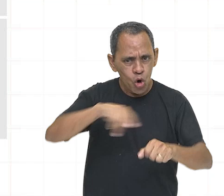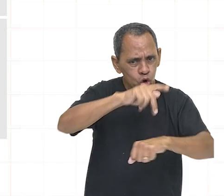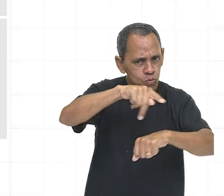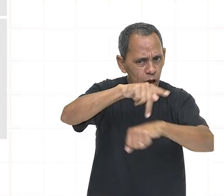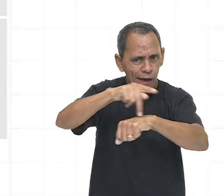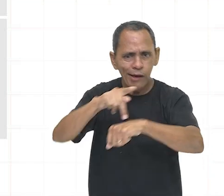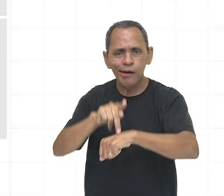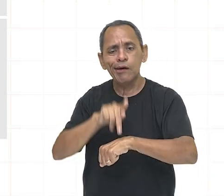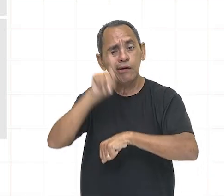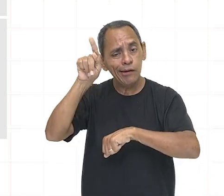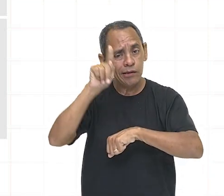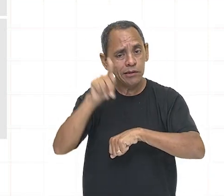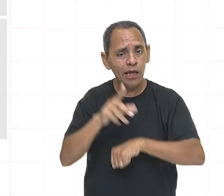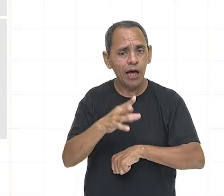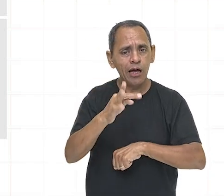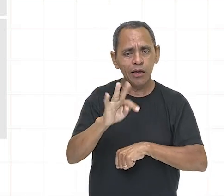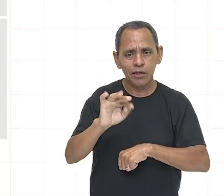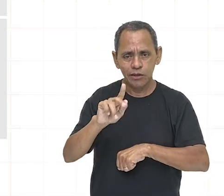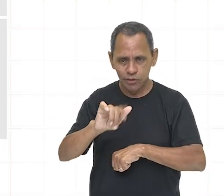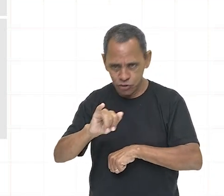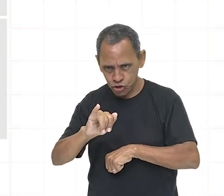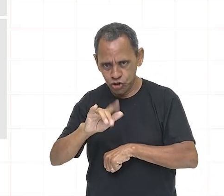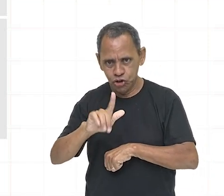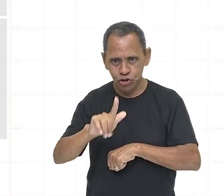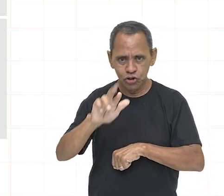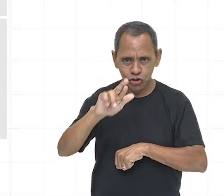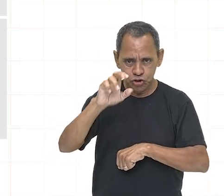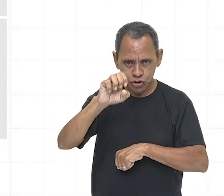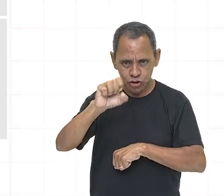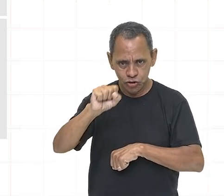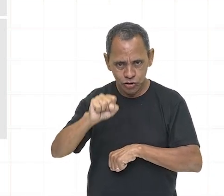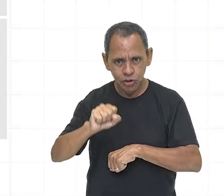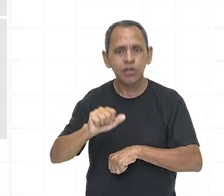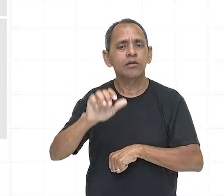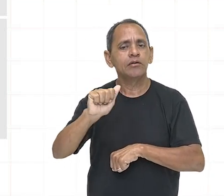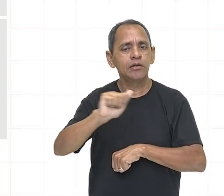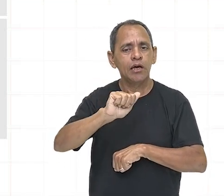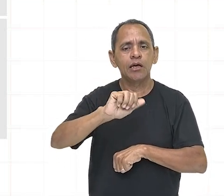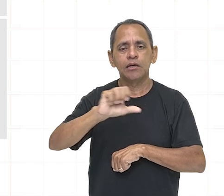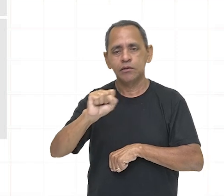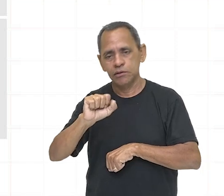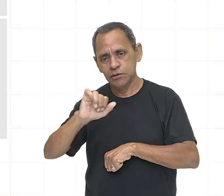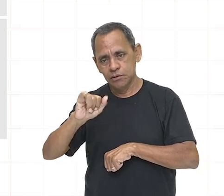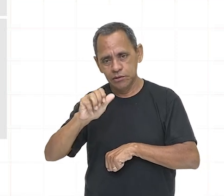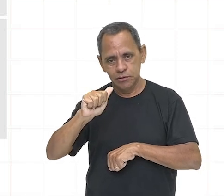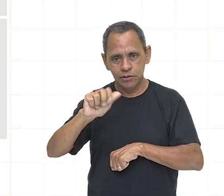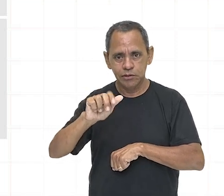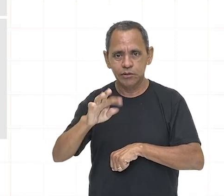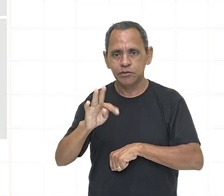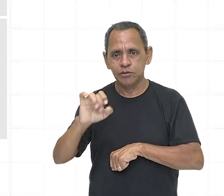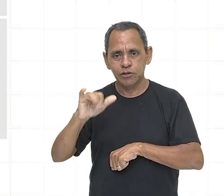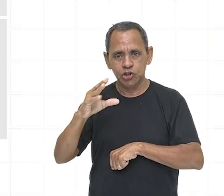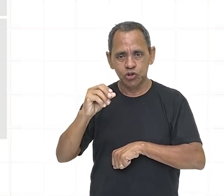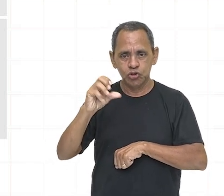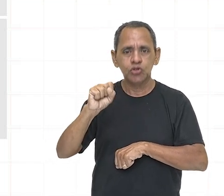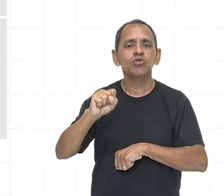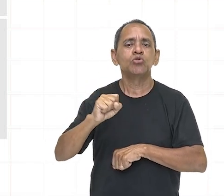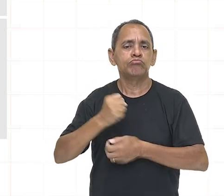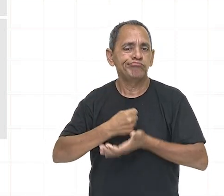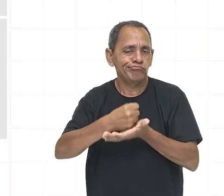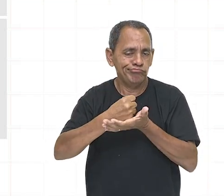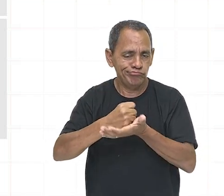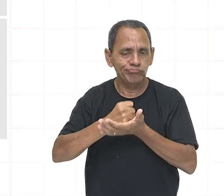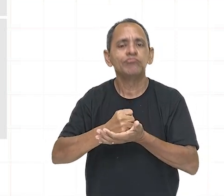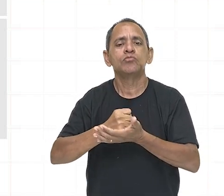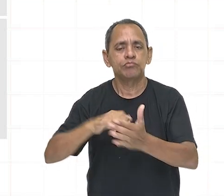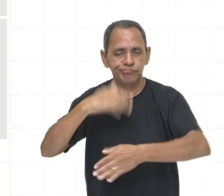estão realmente aí se superando na parte tecnológica e aumentando cada vez mais a sua economia, ajudando no desenvolvimento social